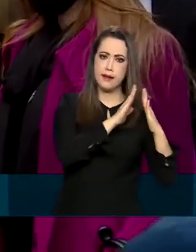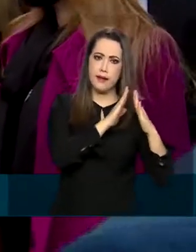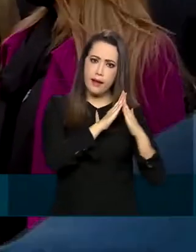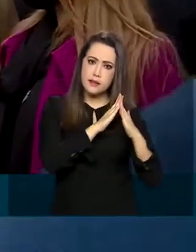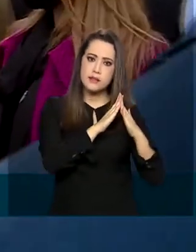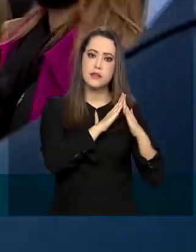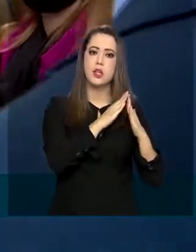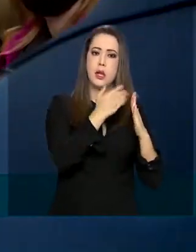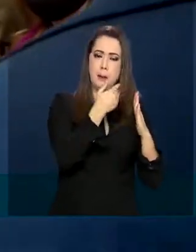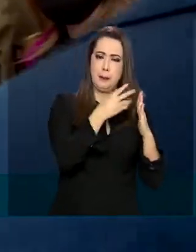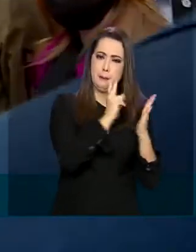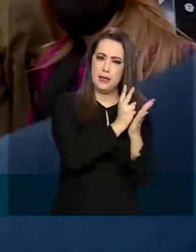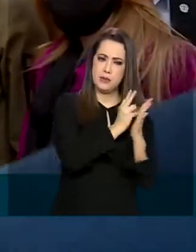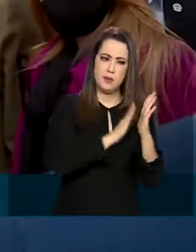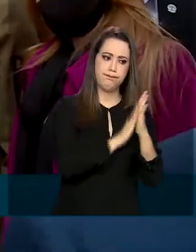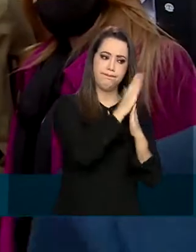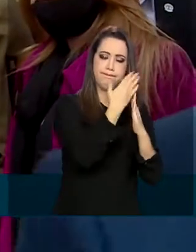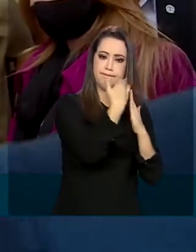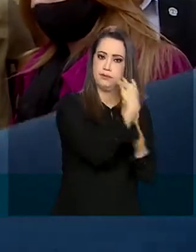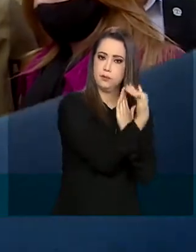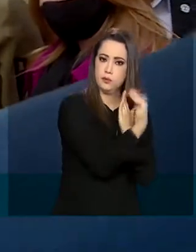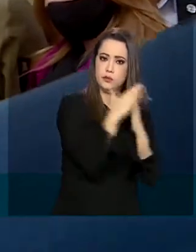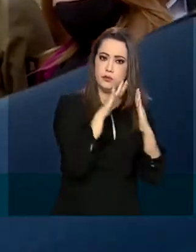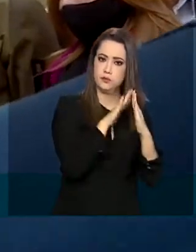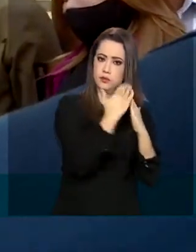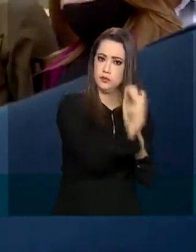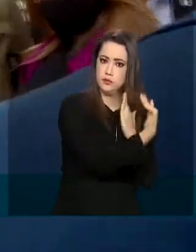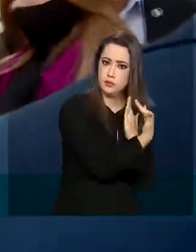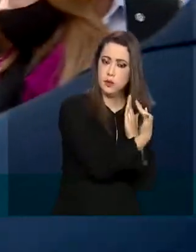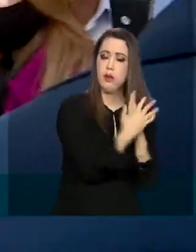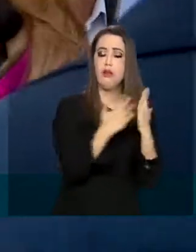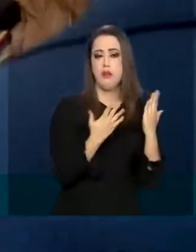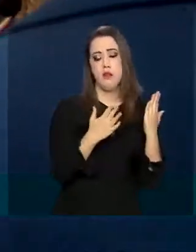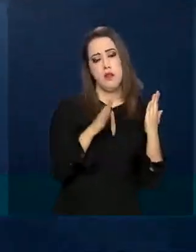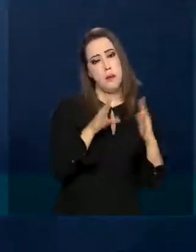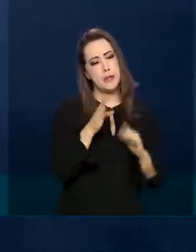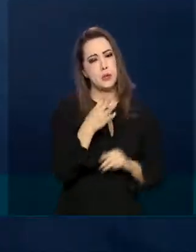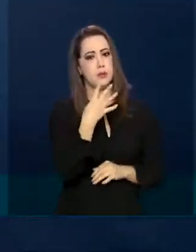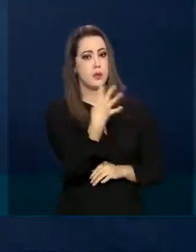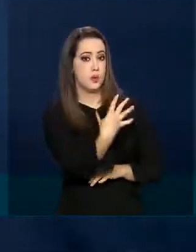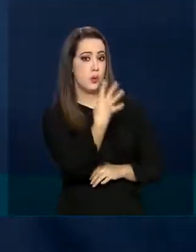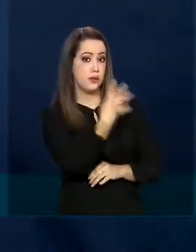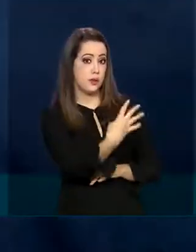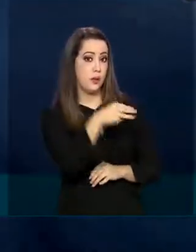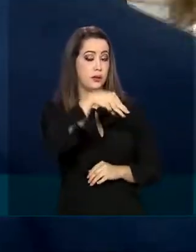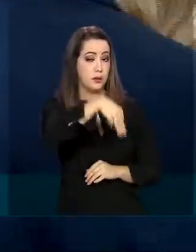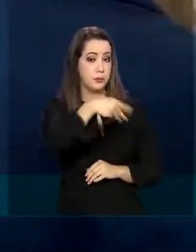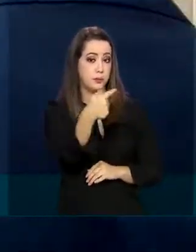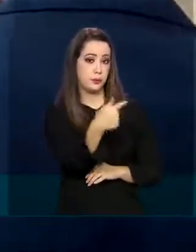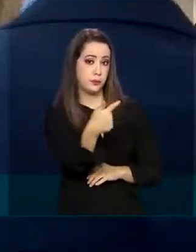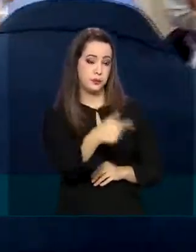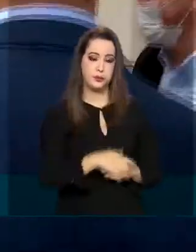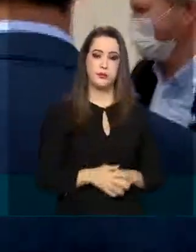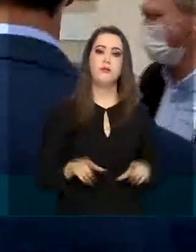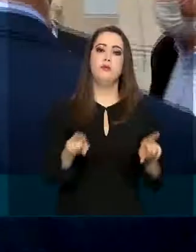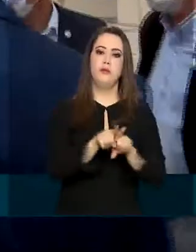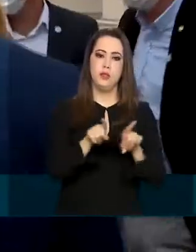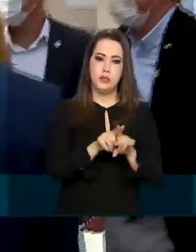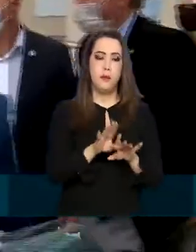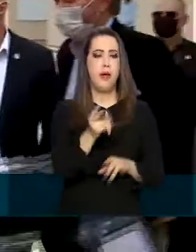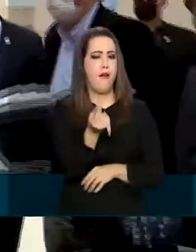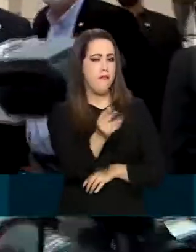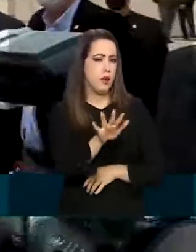BG 1 e 2, com casas de cerca de 44 metros quadrados, também